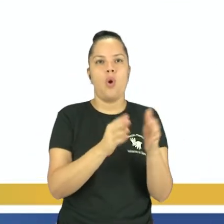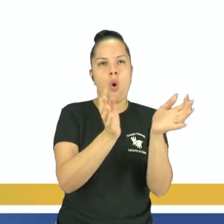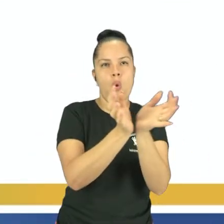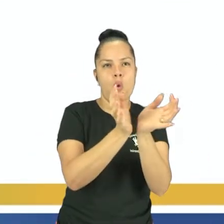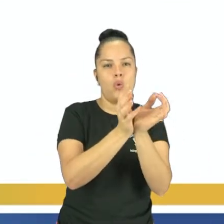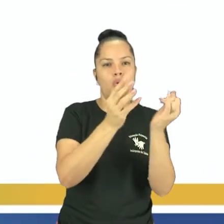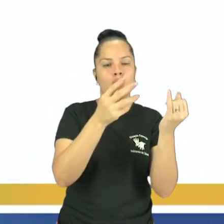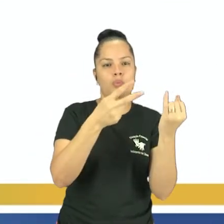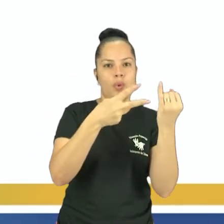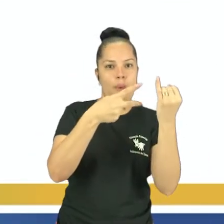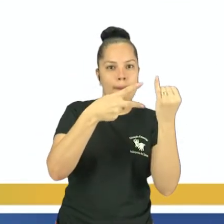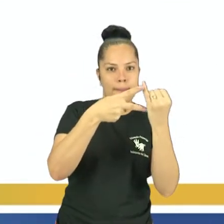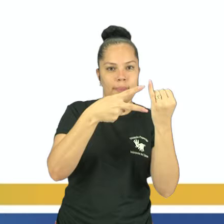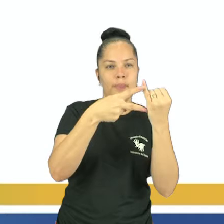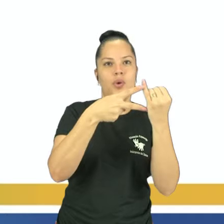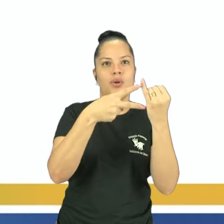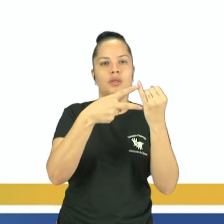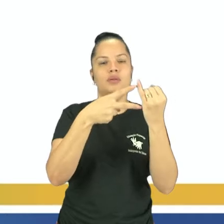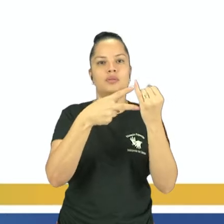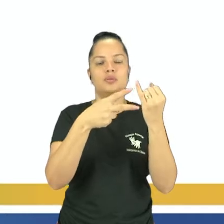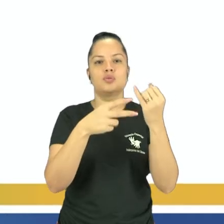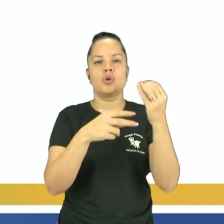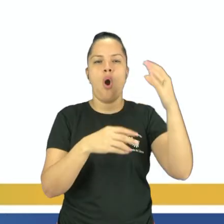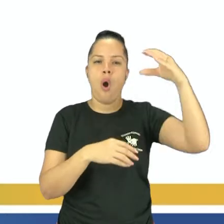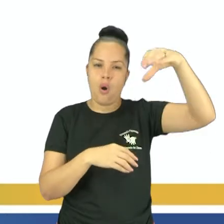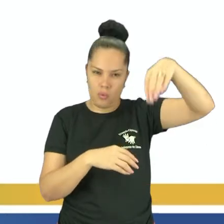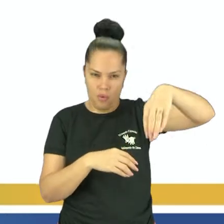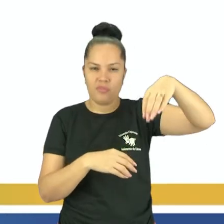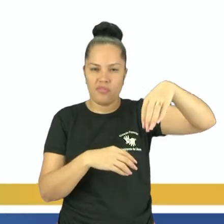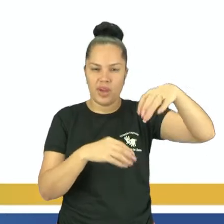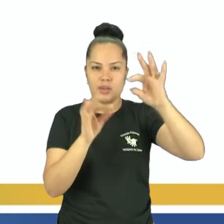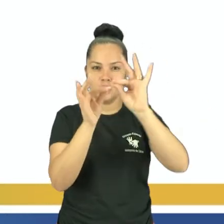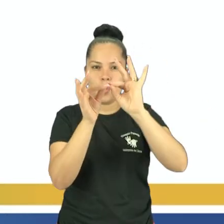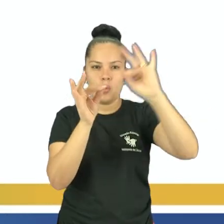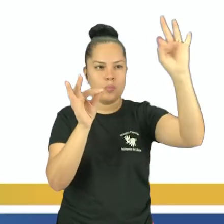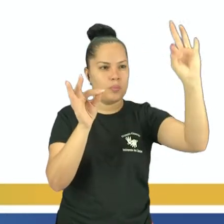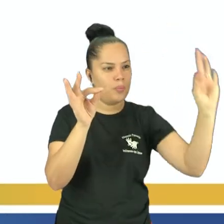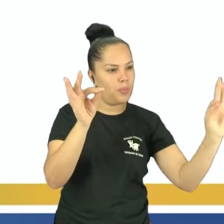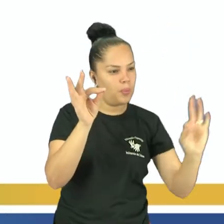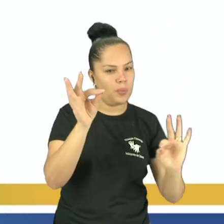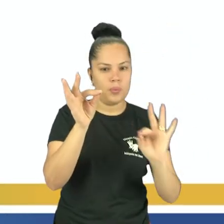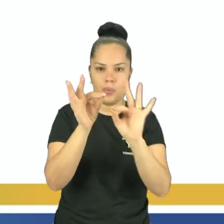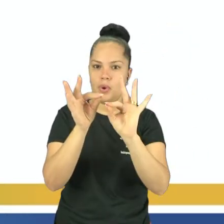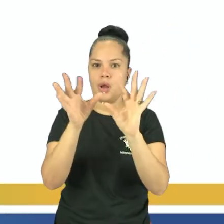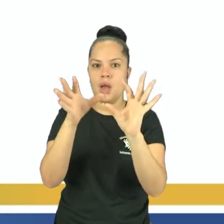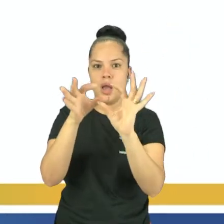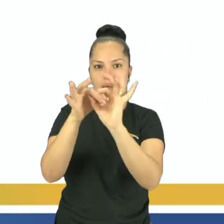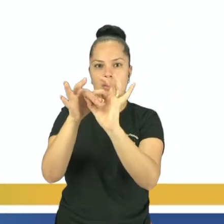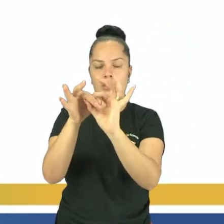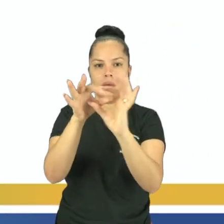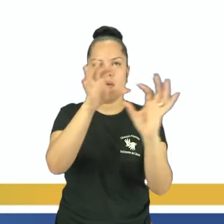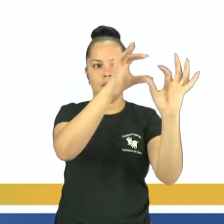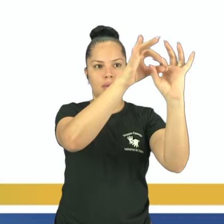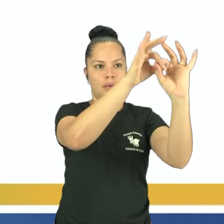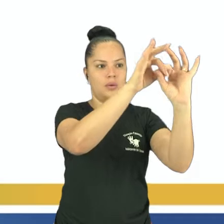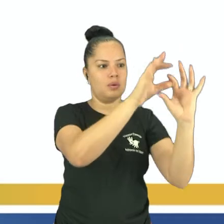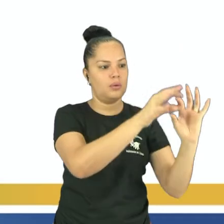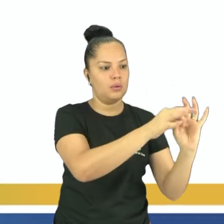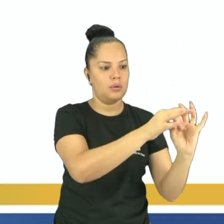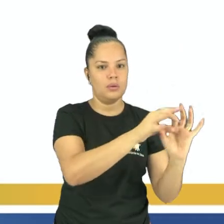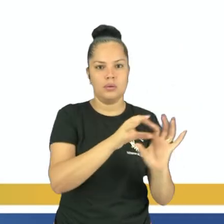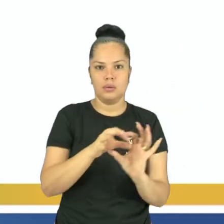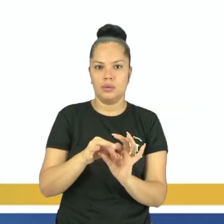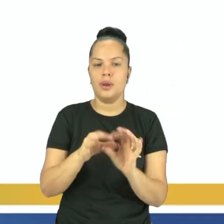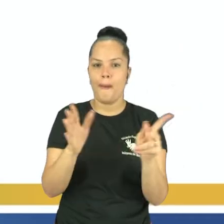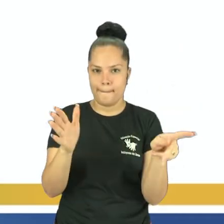de convexos, gente, quando qualquer reta que une dois pontos aí, né, vai pertencer a essa região